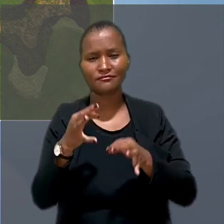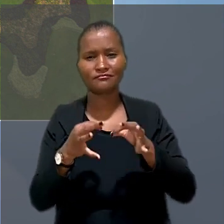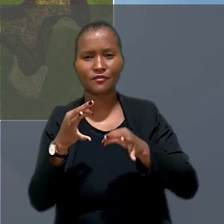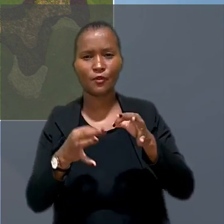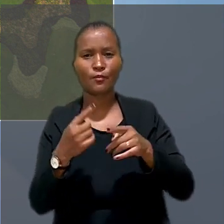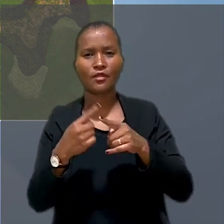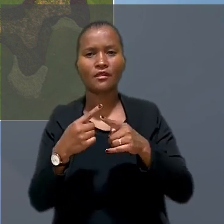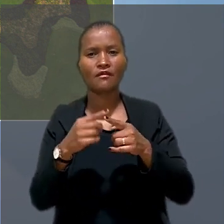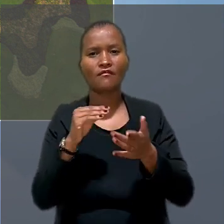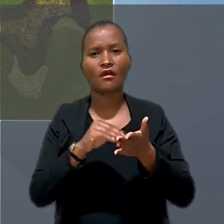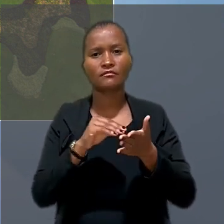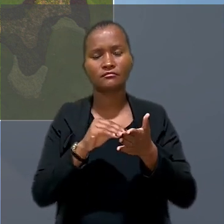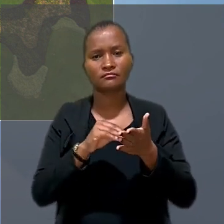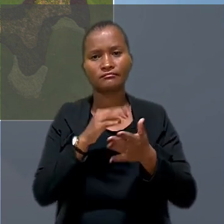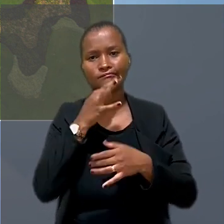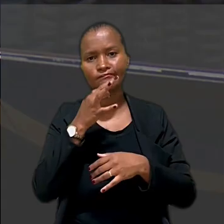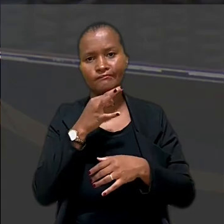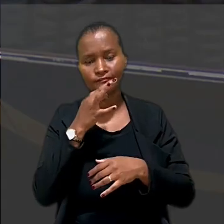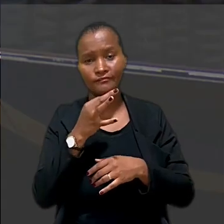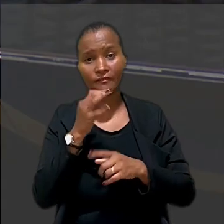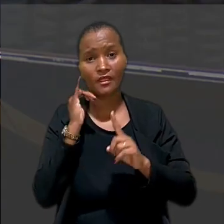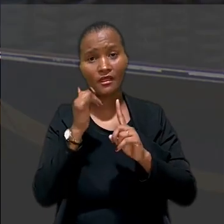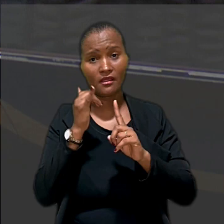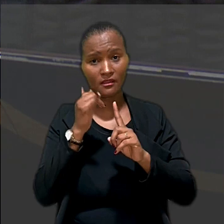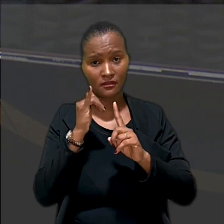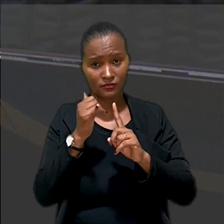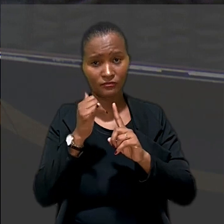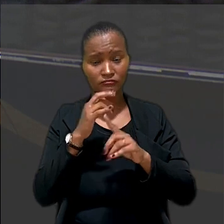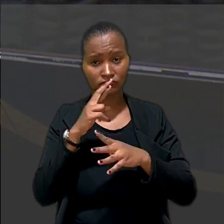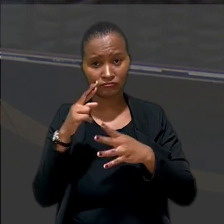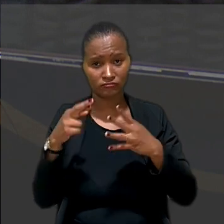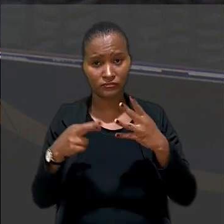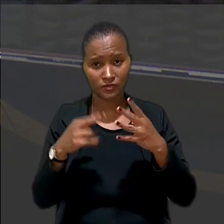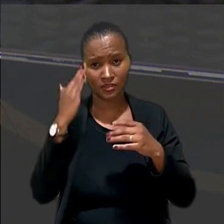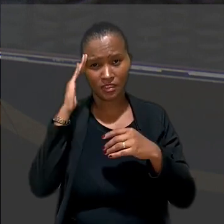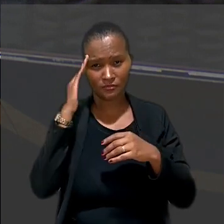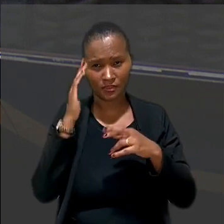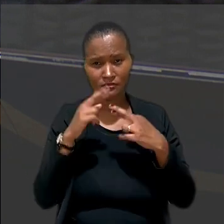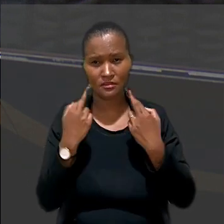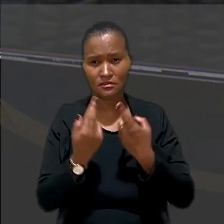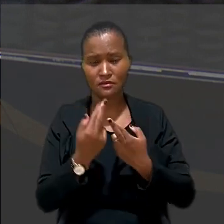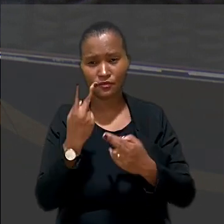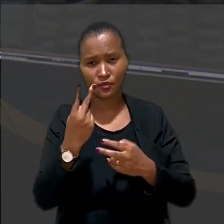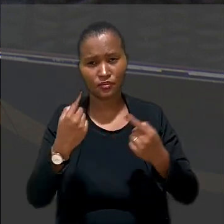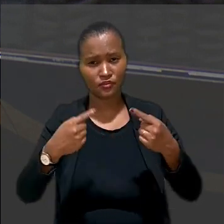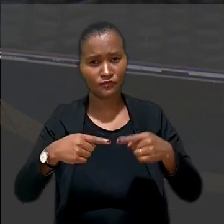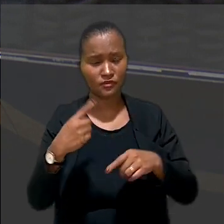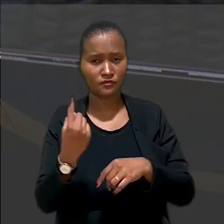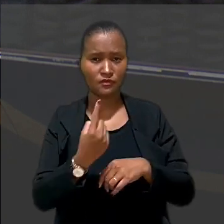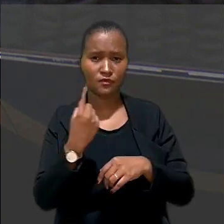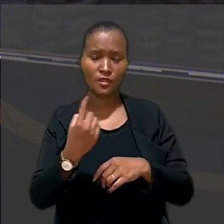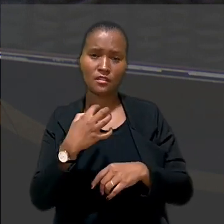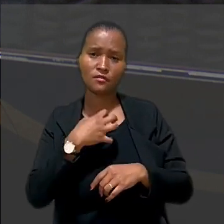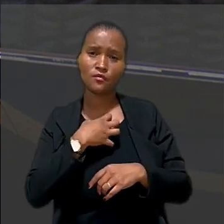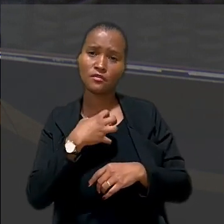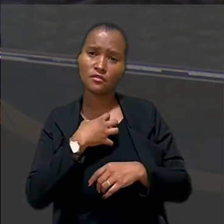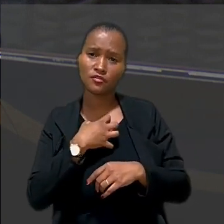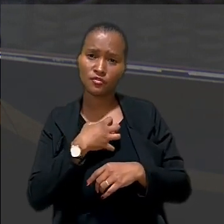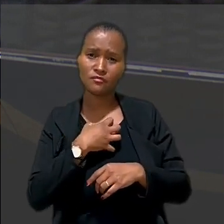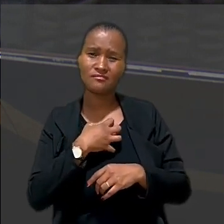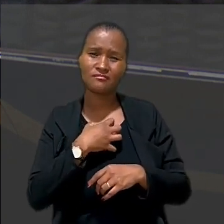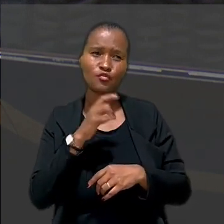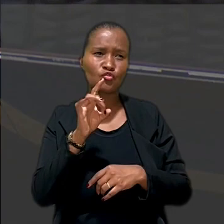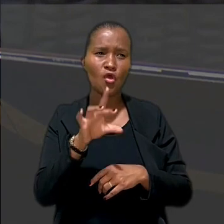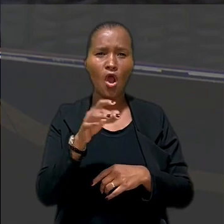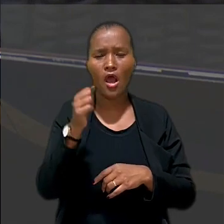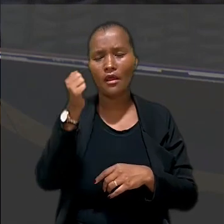por ausência de pronunciamento explícito. A relatora reforçou o entendimento da seção 2 de dissídios individuais no sentido de